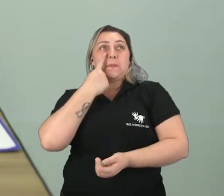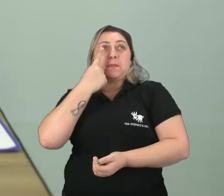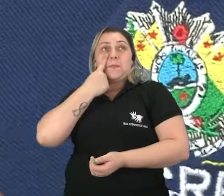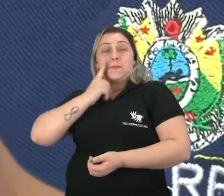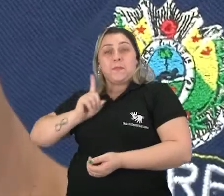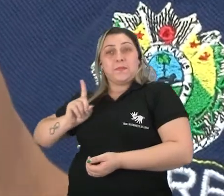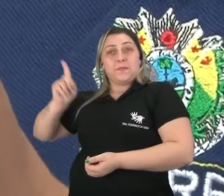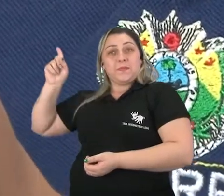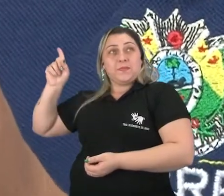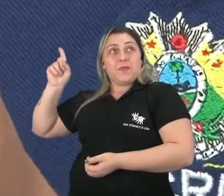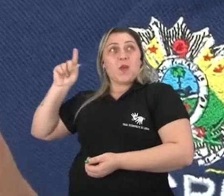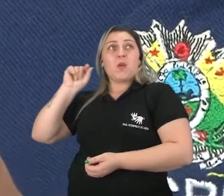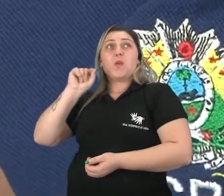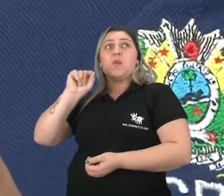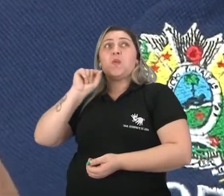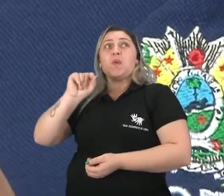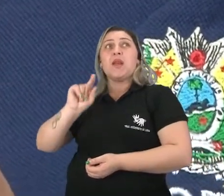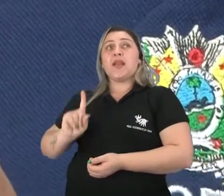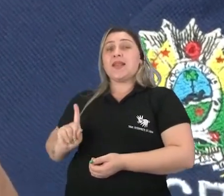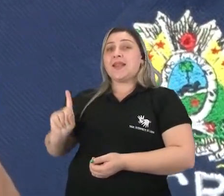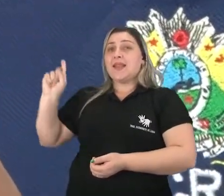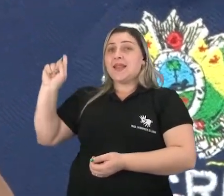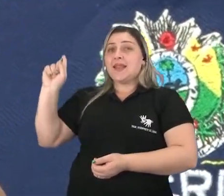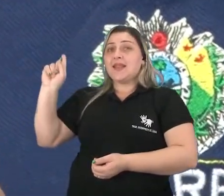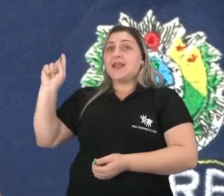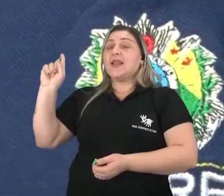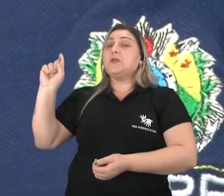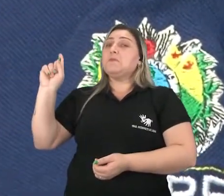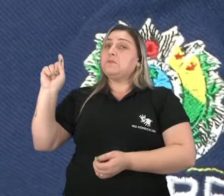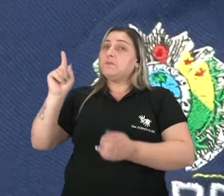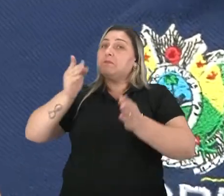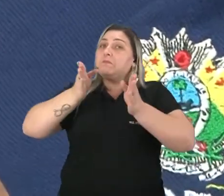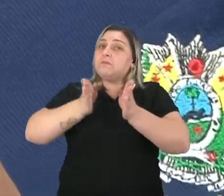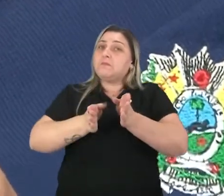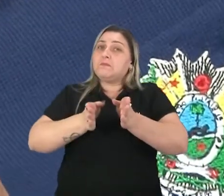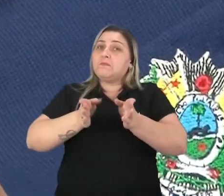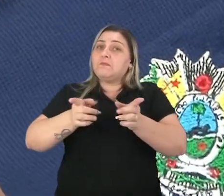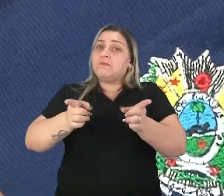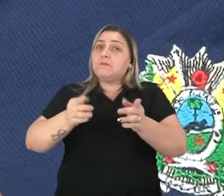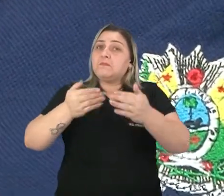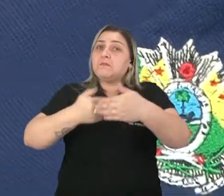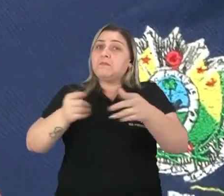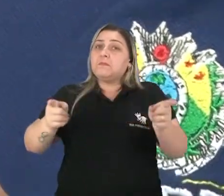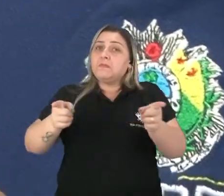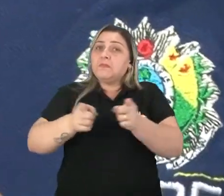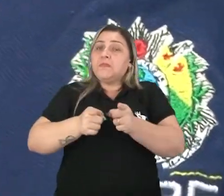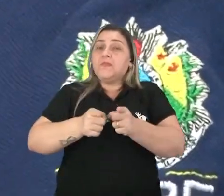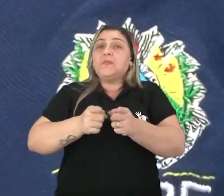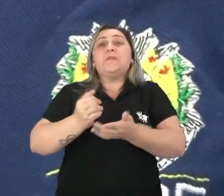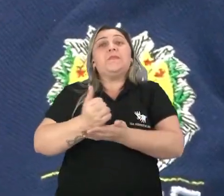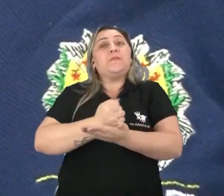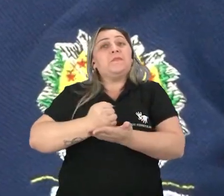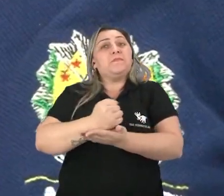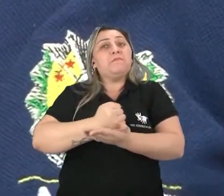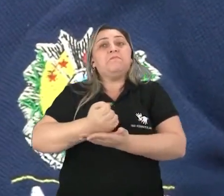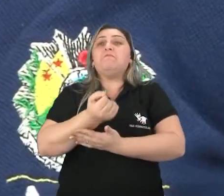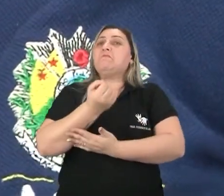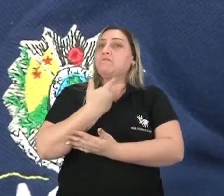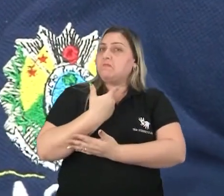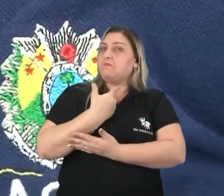olha isto uma caixa uma caixa de que de